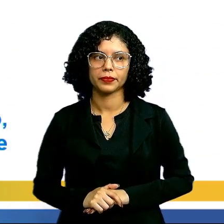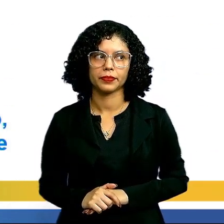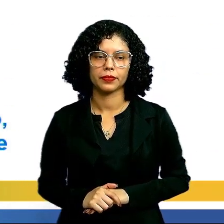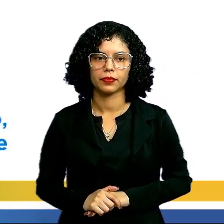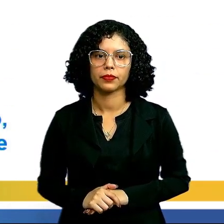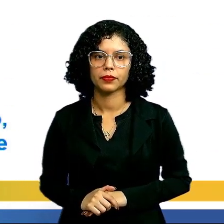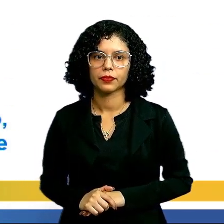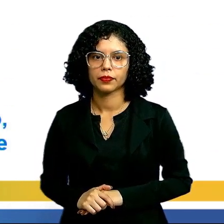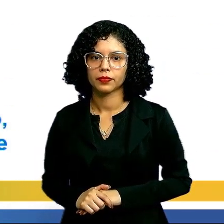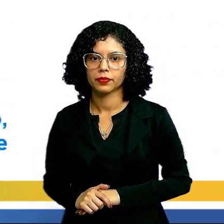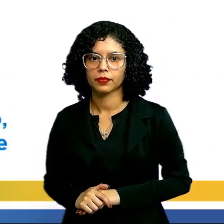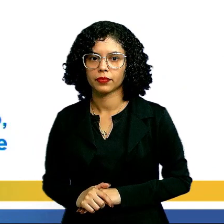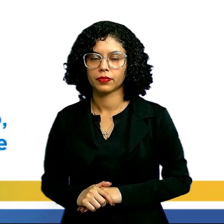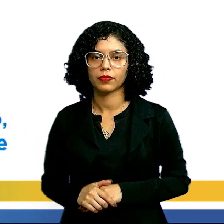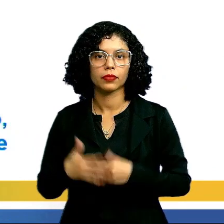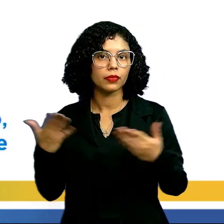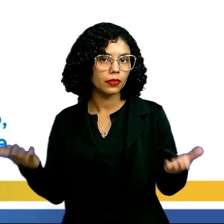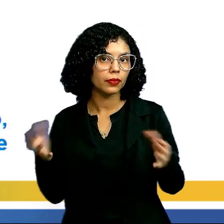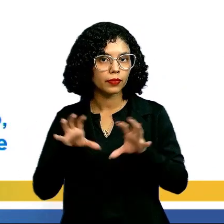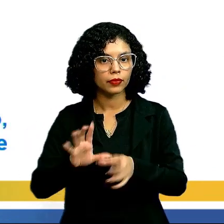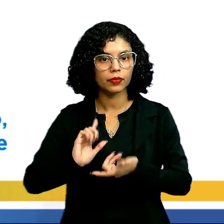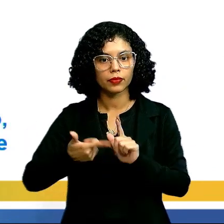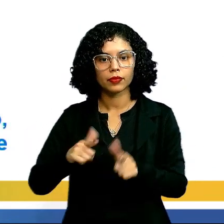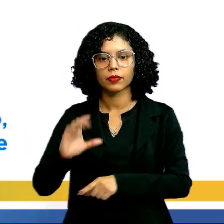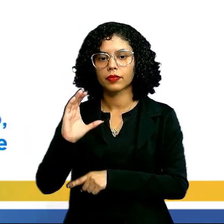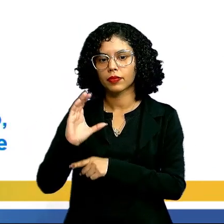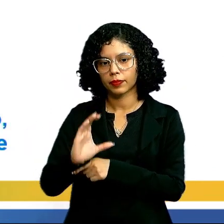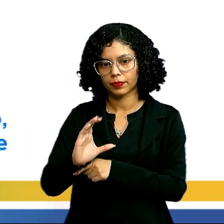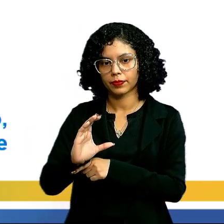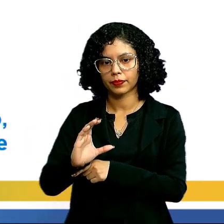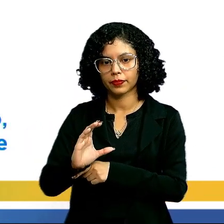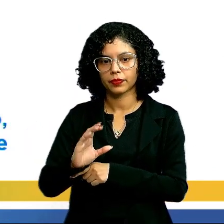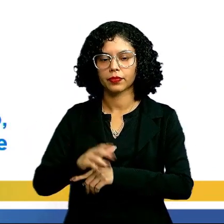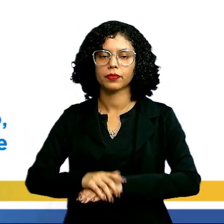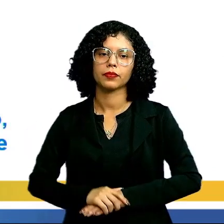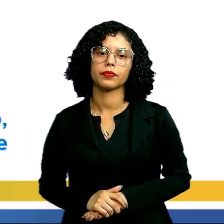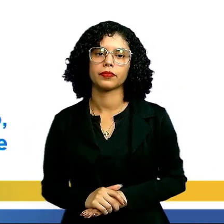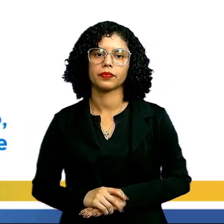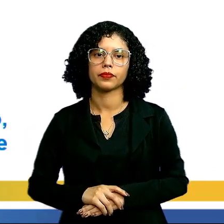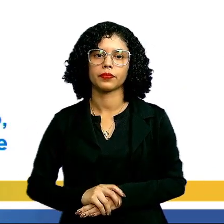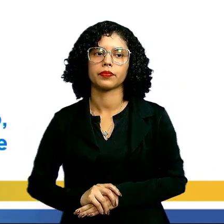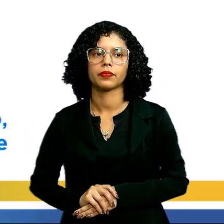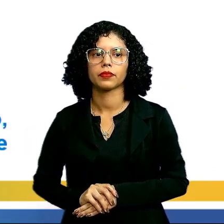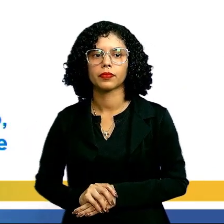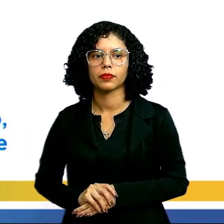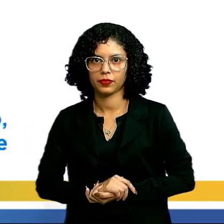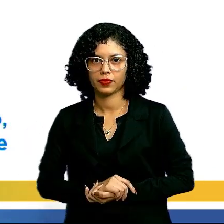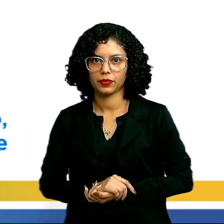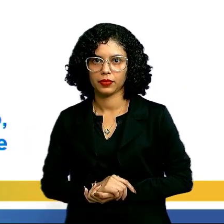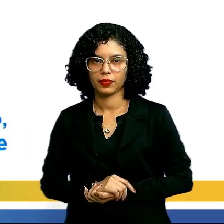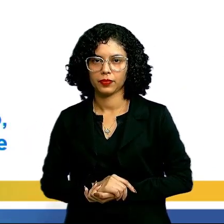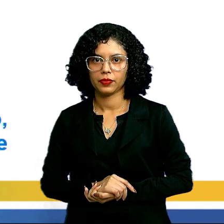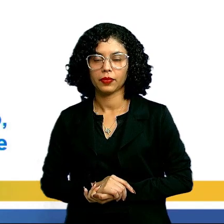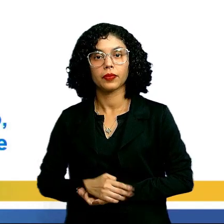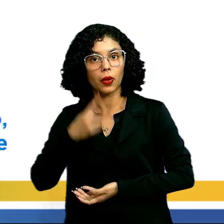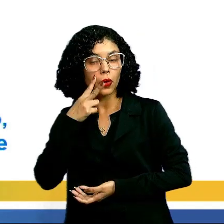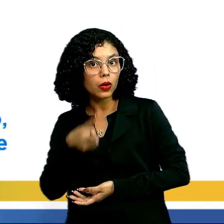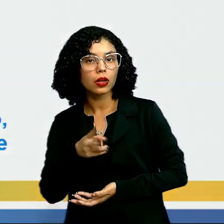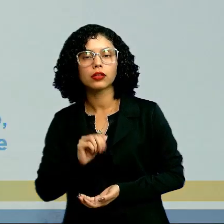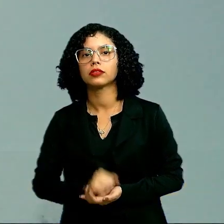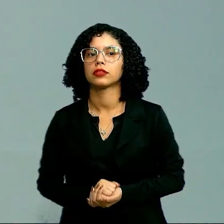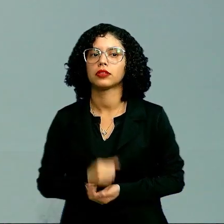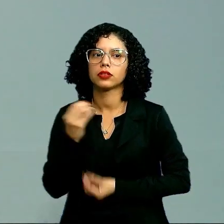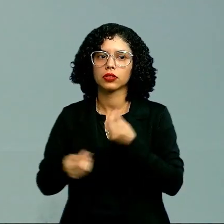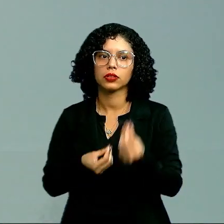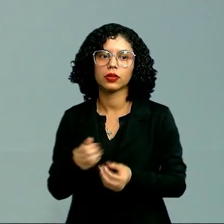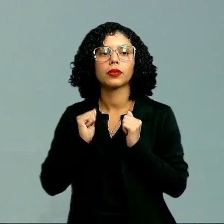Caio. Com isso, a nossa alternativa correta é a letra C. Então, olha só, pessoal.